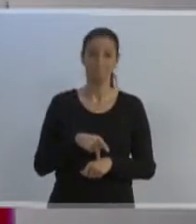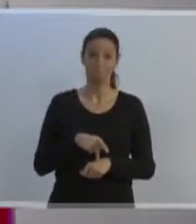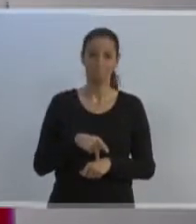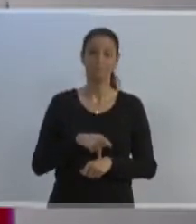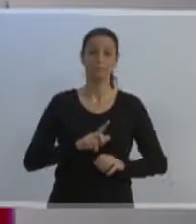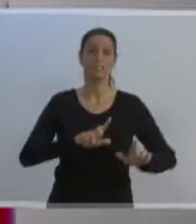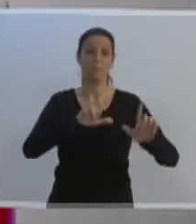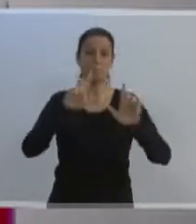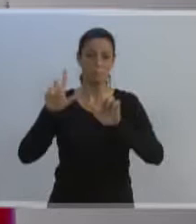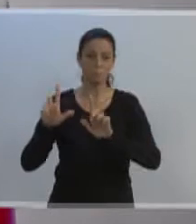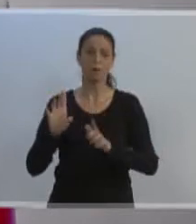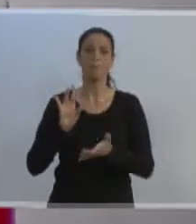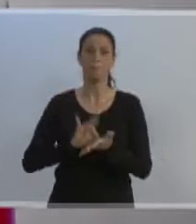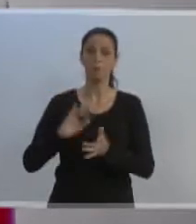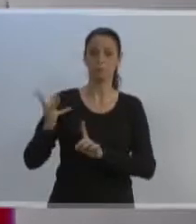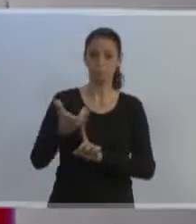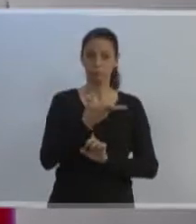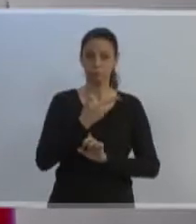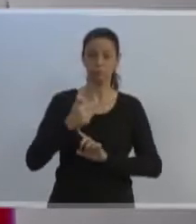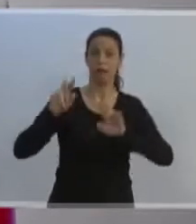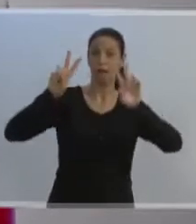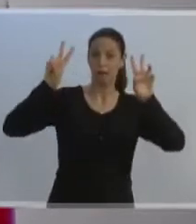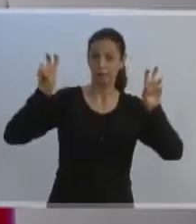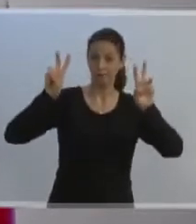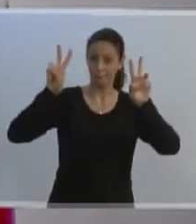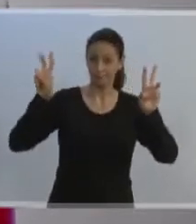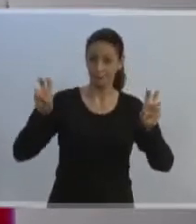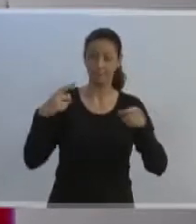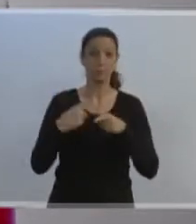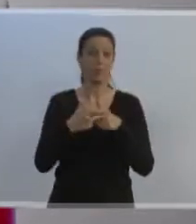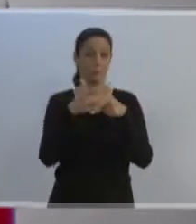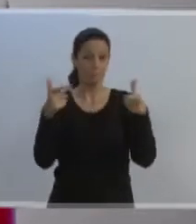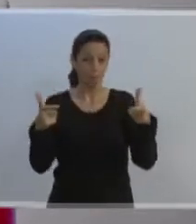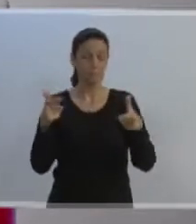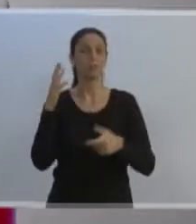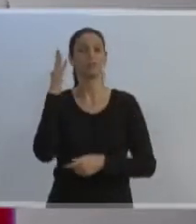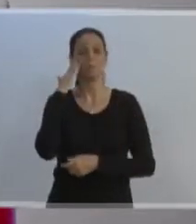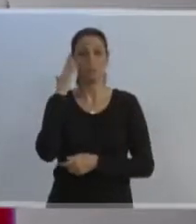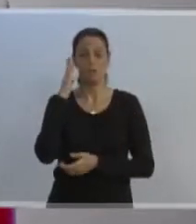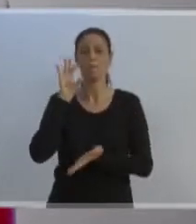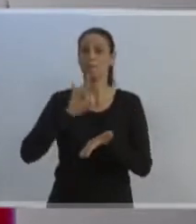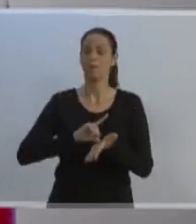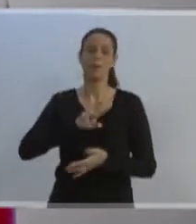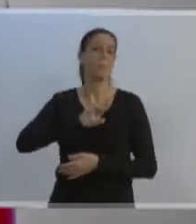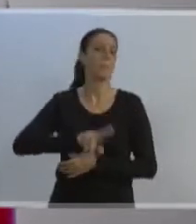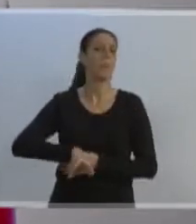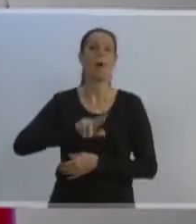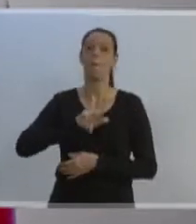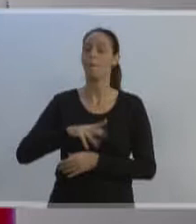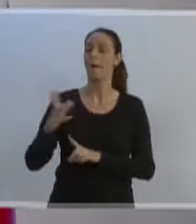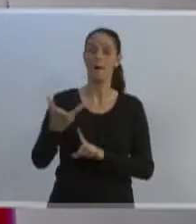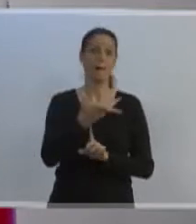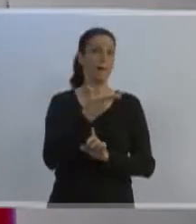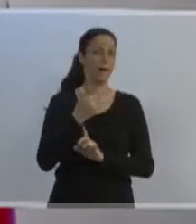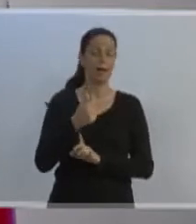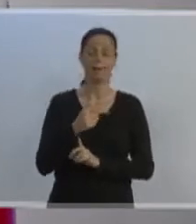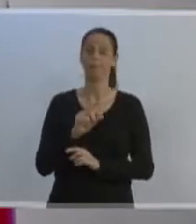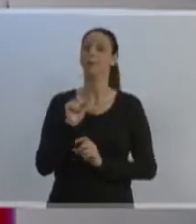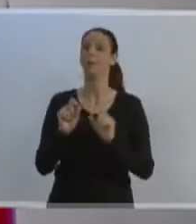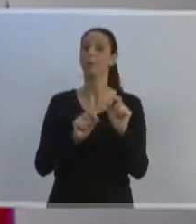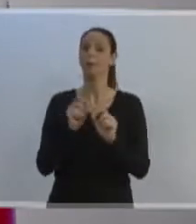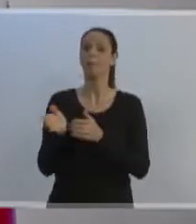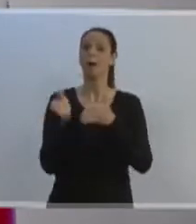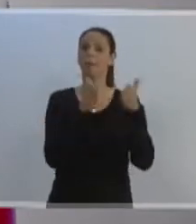essas exposições artísticas entre aspas, porque para a maioria esmagadora da população brasileira não se trata de arte, e sim de